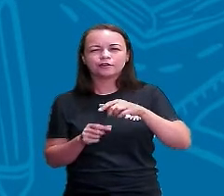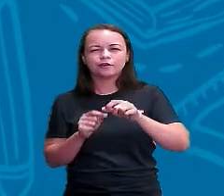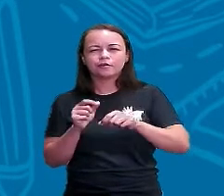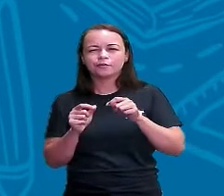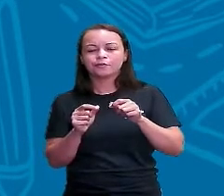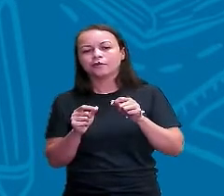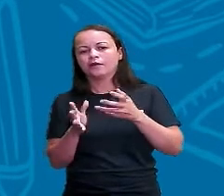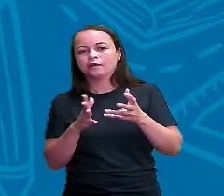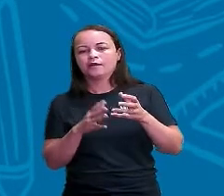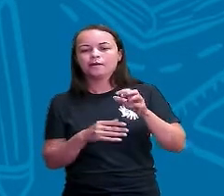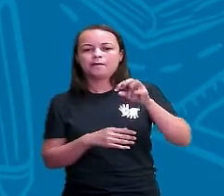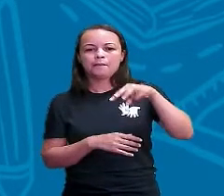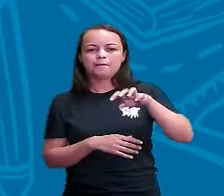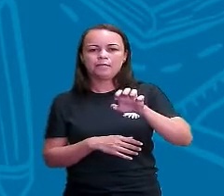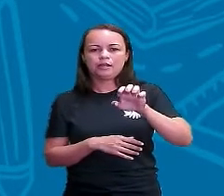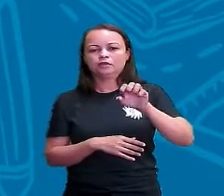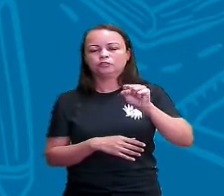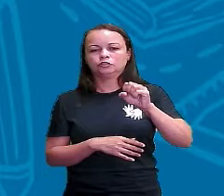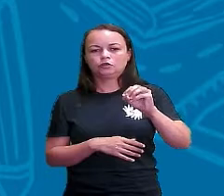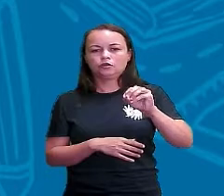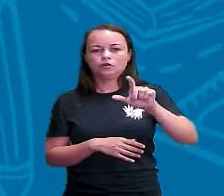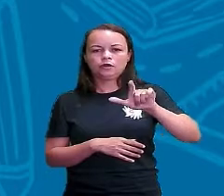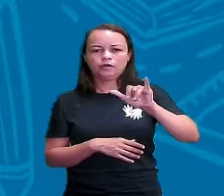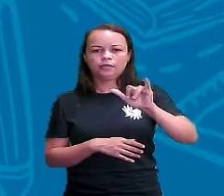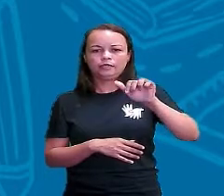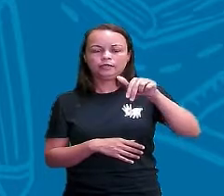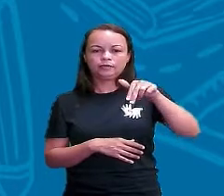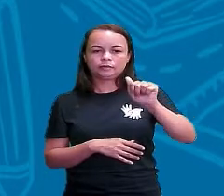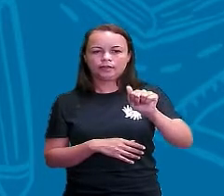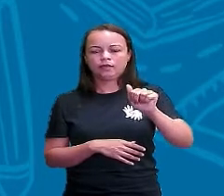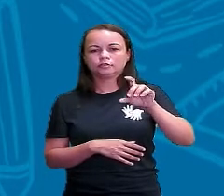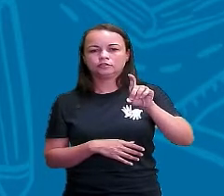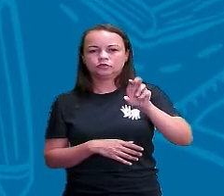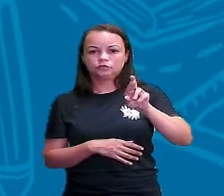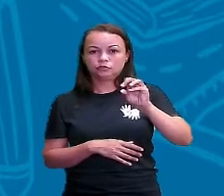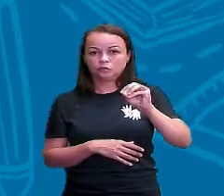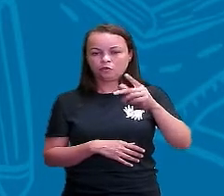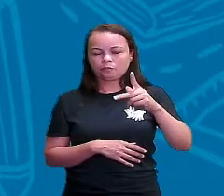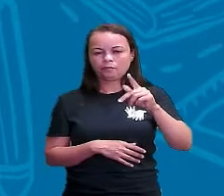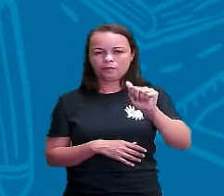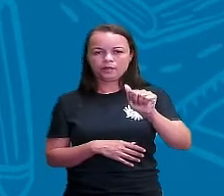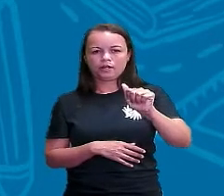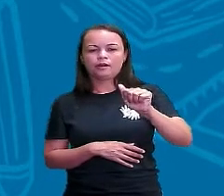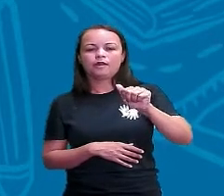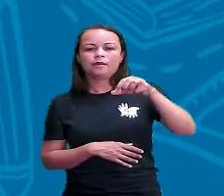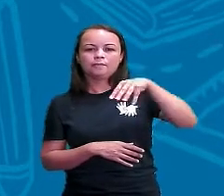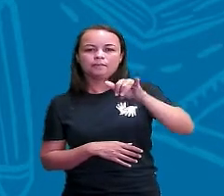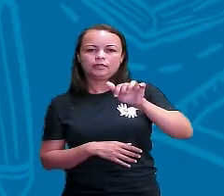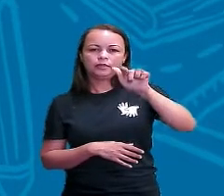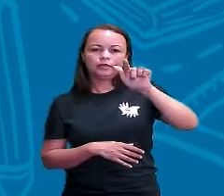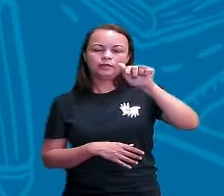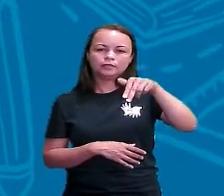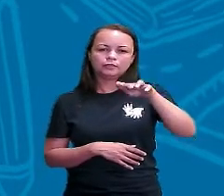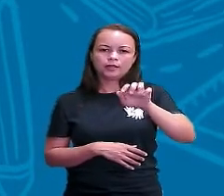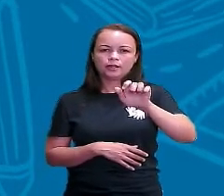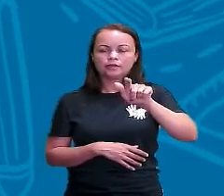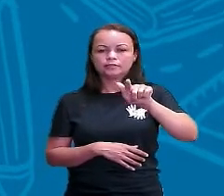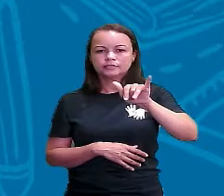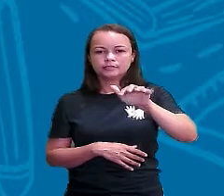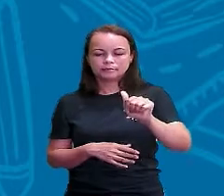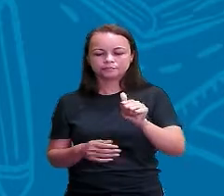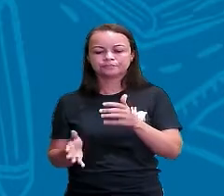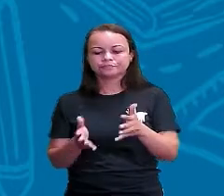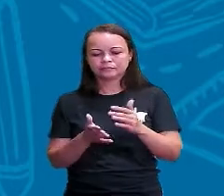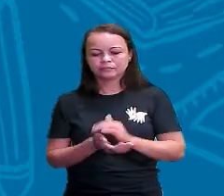região mesolímbica dopaminérgica, tá? Então, não esquece. Então, vou já partir, para a gente não perder tempo,